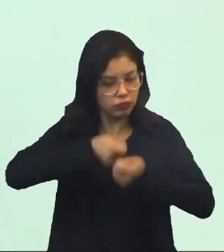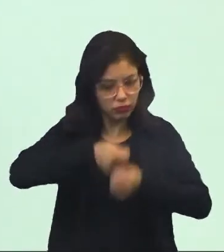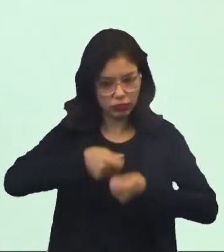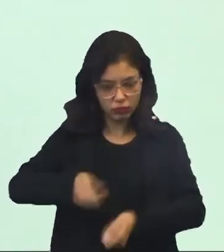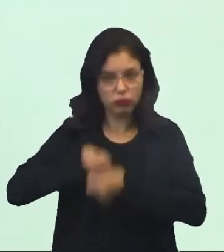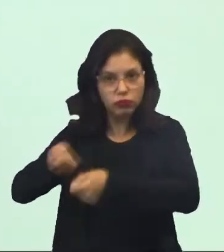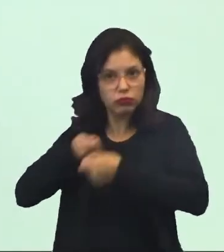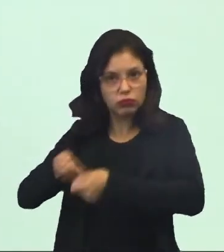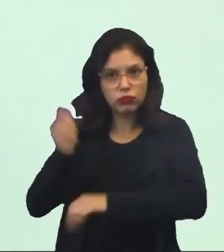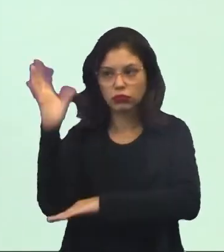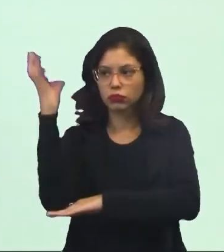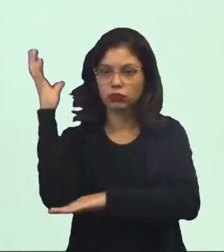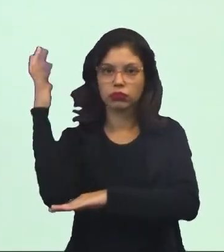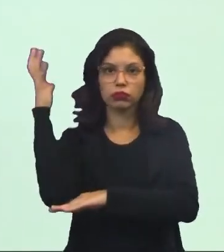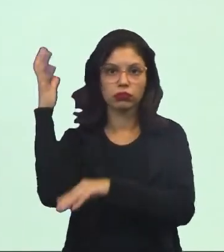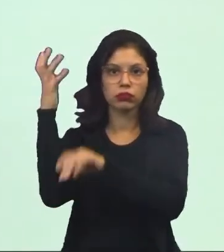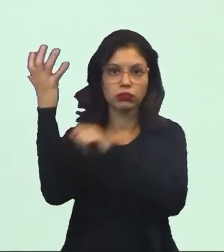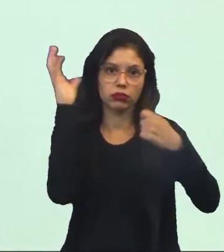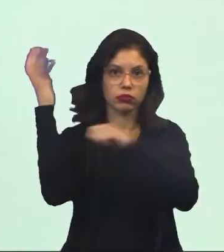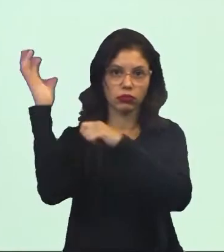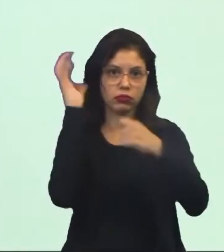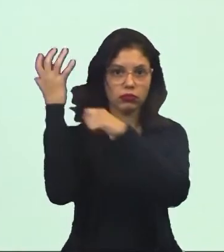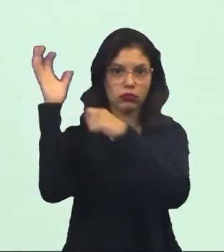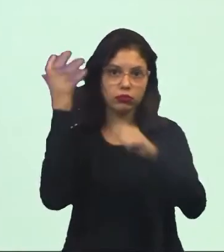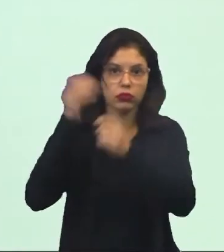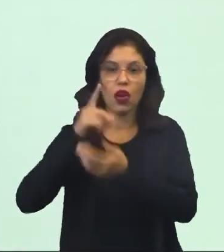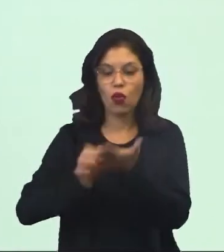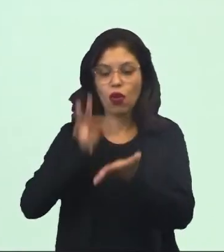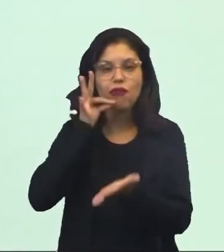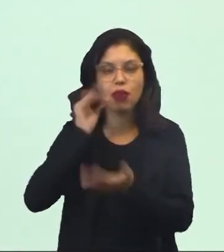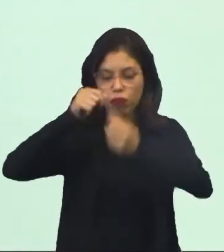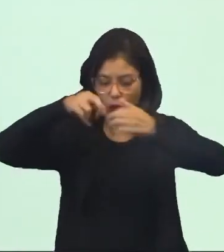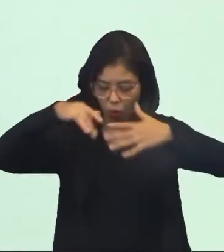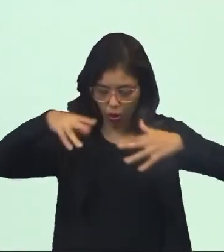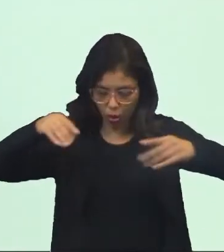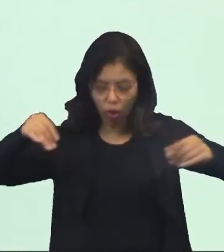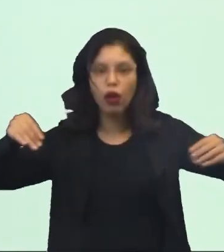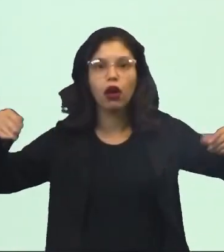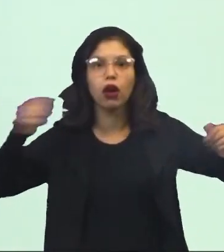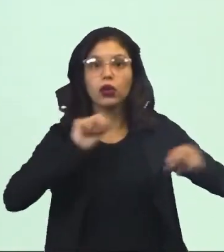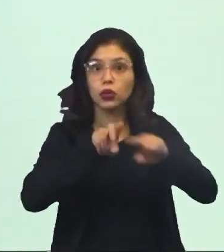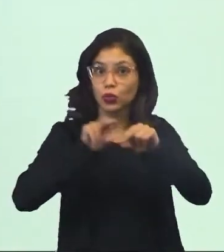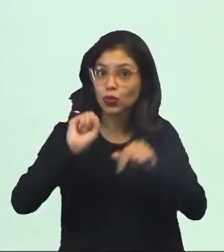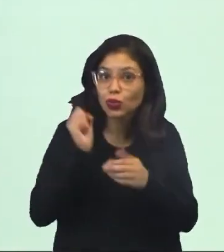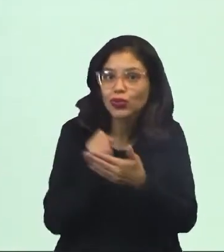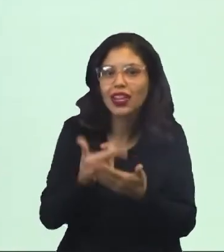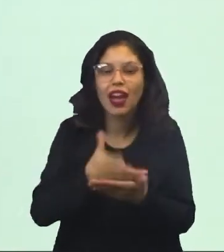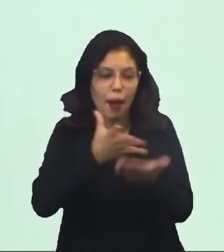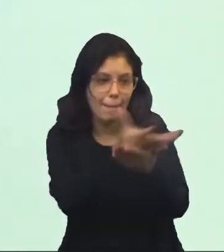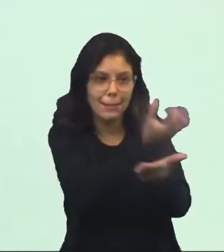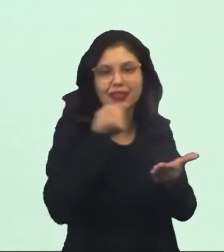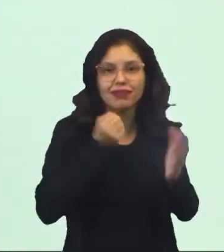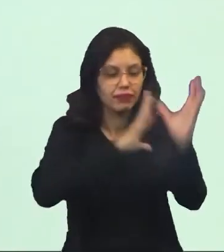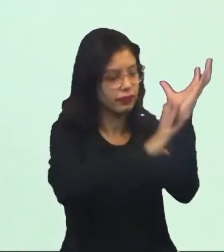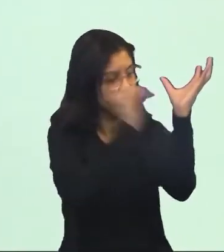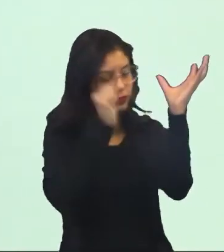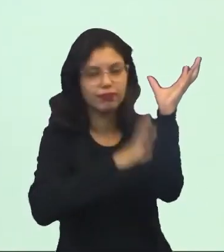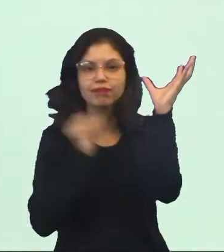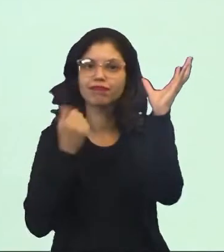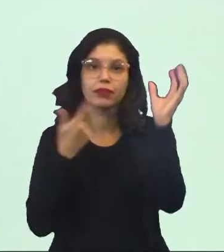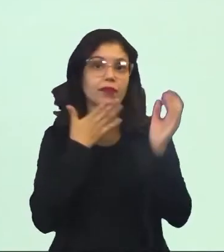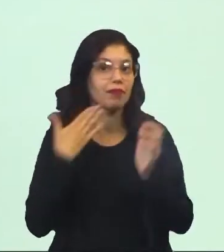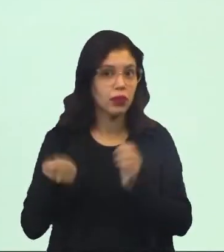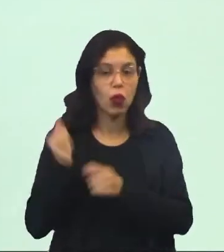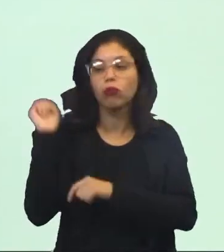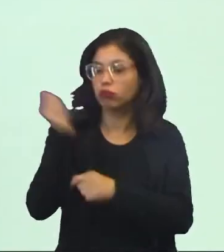Dessa forma, vai cair uma quantidade maior de café do que quando as pessoas estão puxando apenas manualmente. Mas observe a